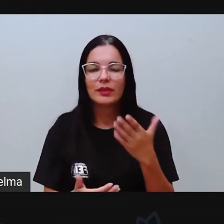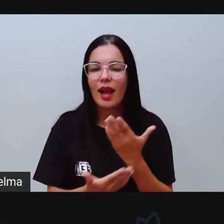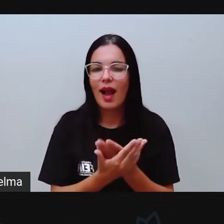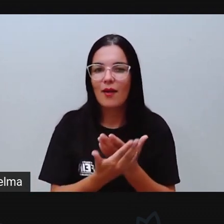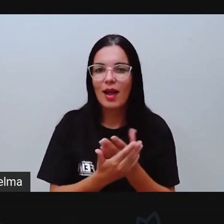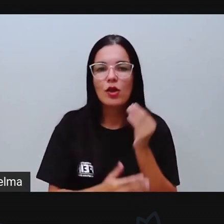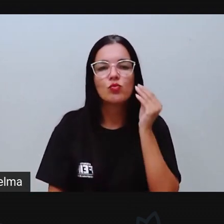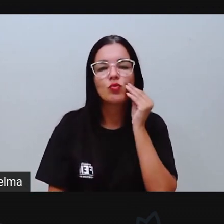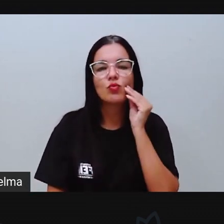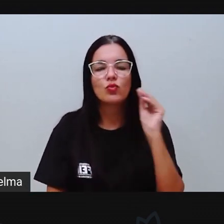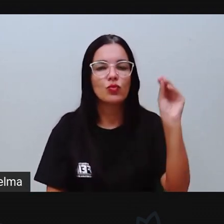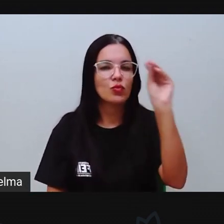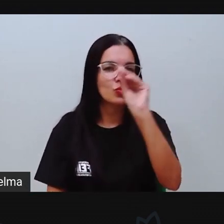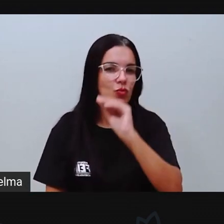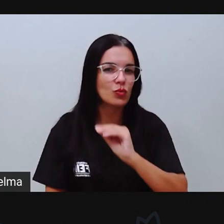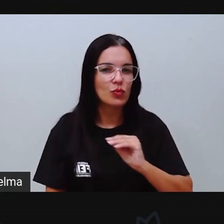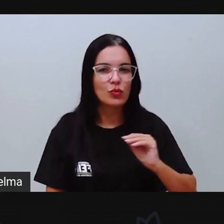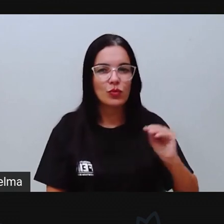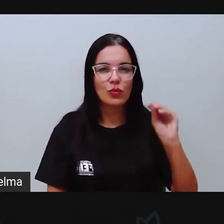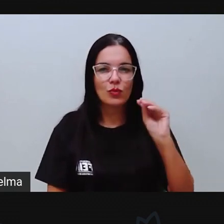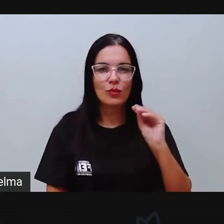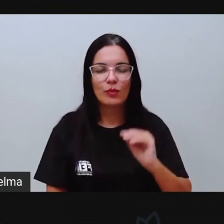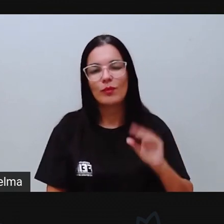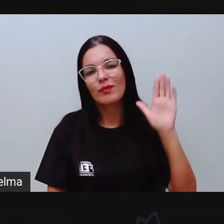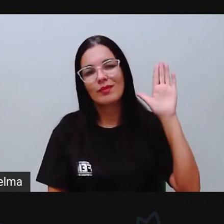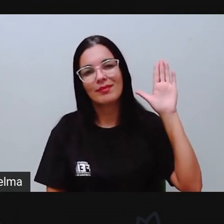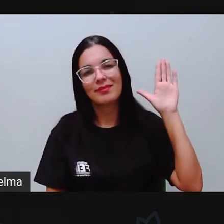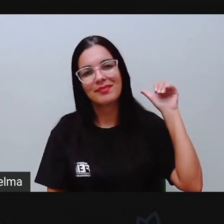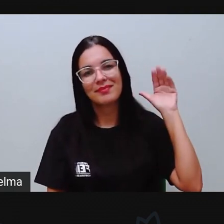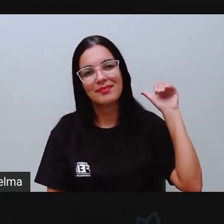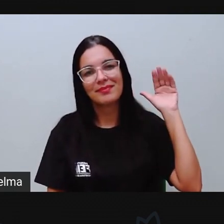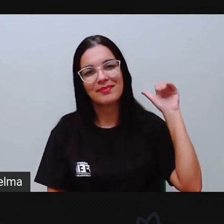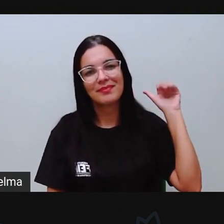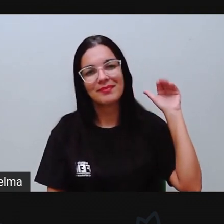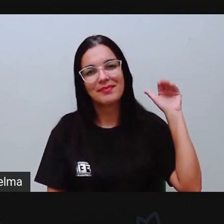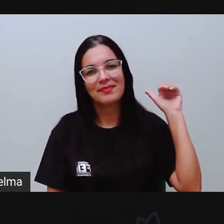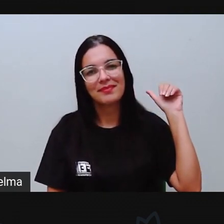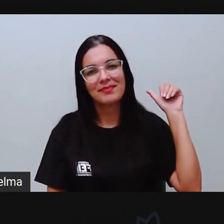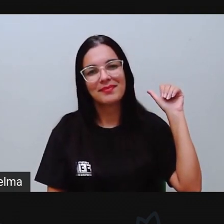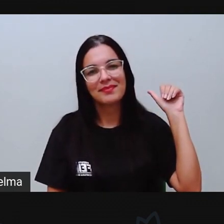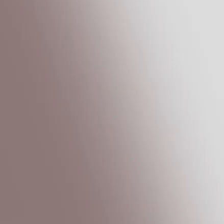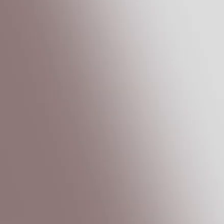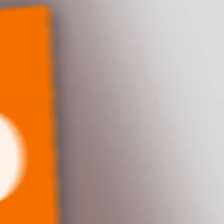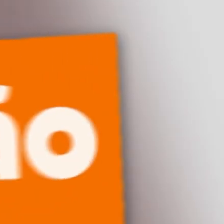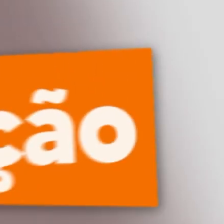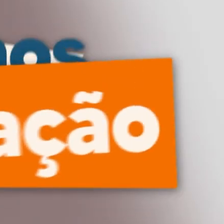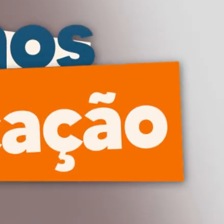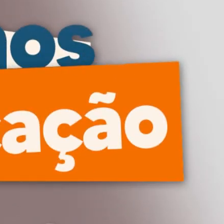uma aula. Beijinho no coração de cada um de vocês e até mais. Tchau, tchau.